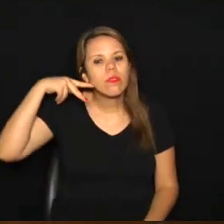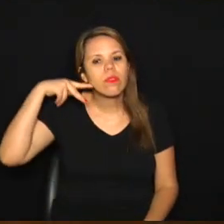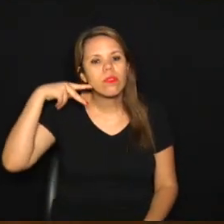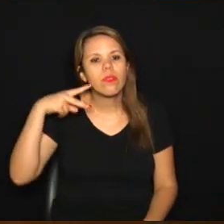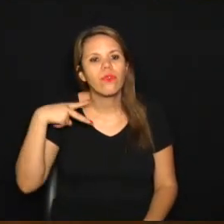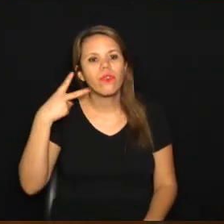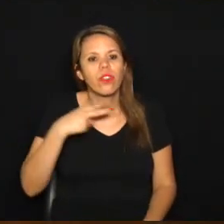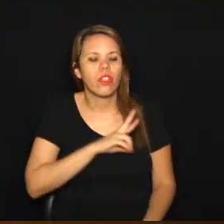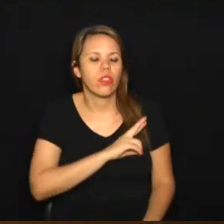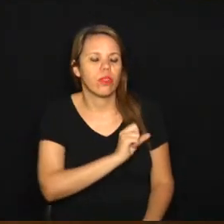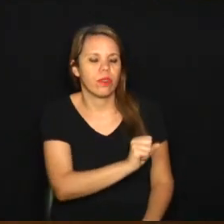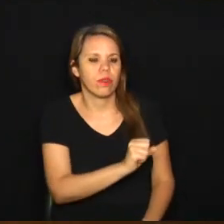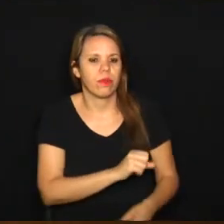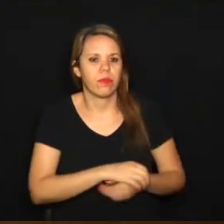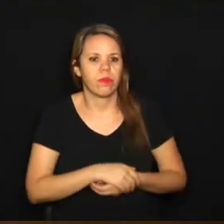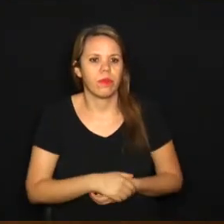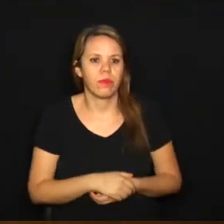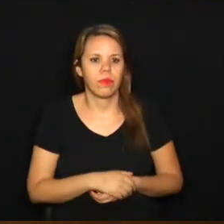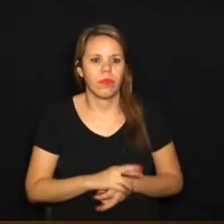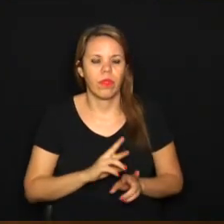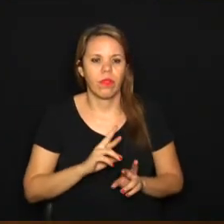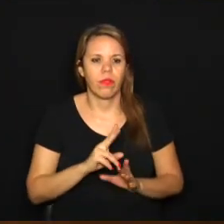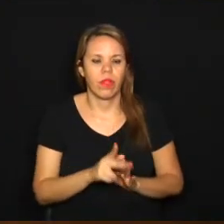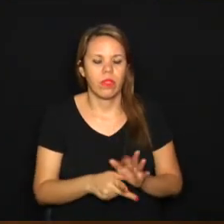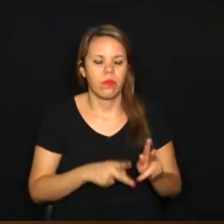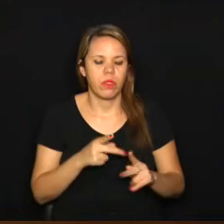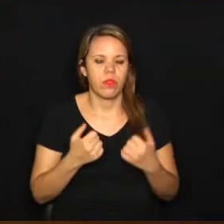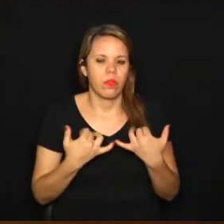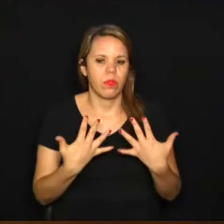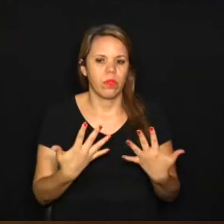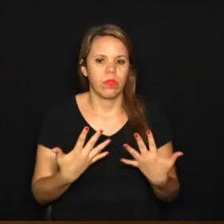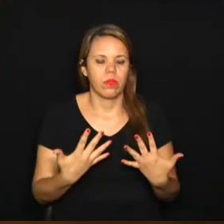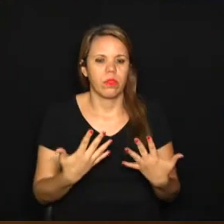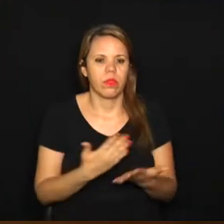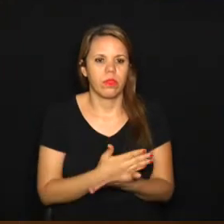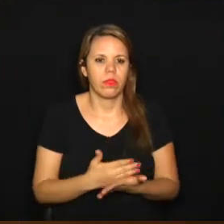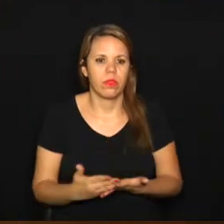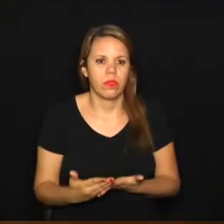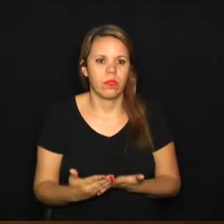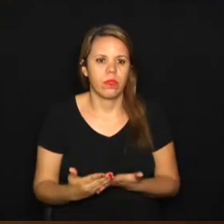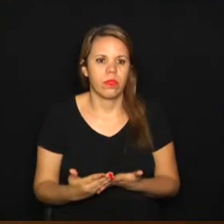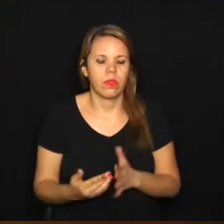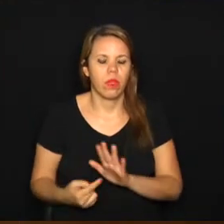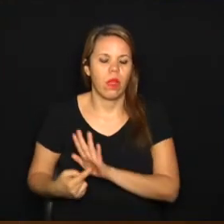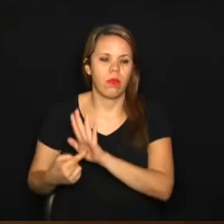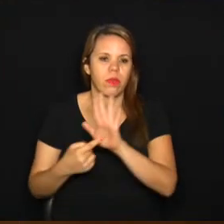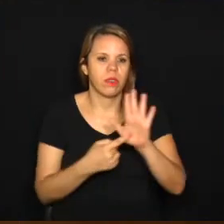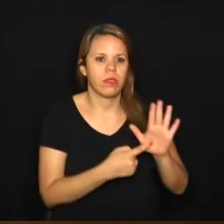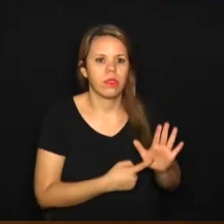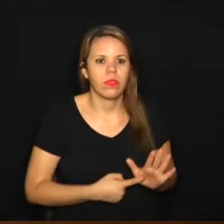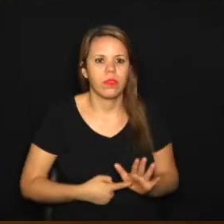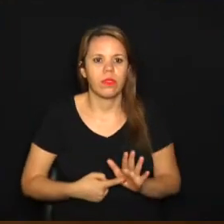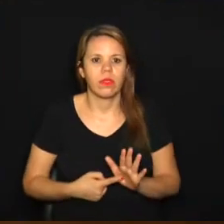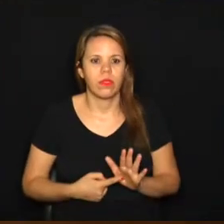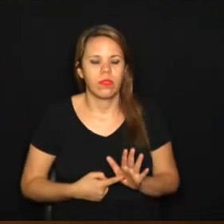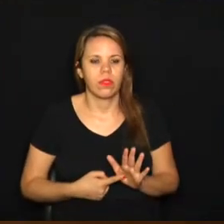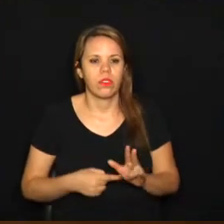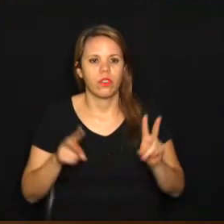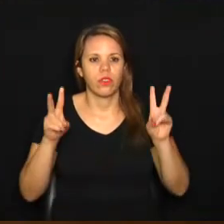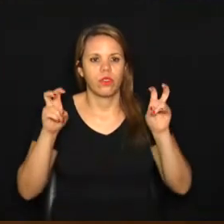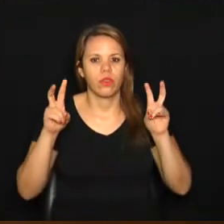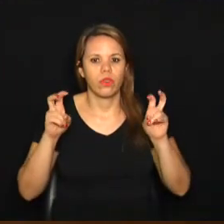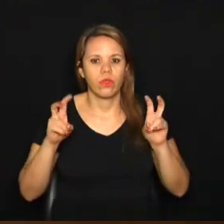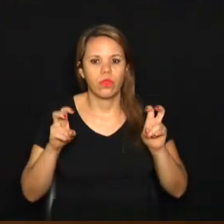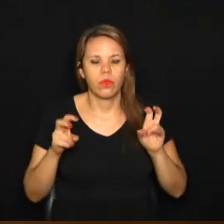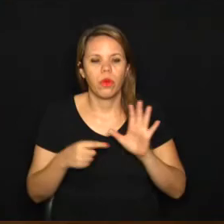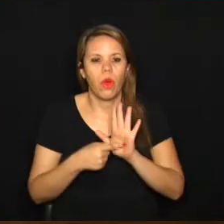Luiz Carlos Rossini, demais presentes. E dando início, então, à nossa apresentação relativa à prestação